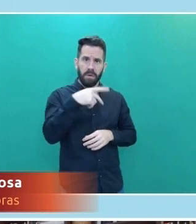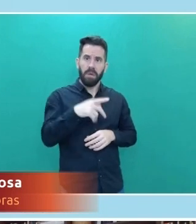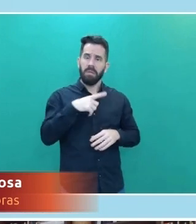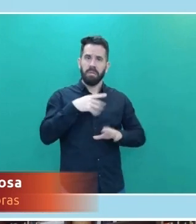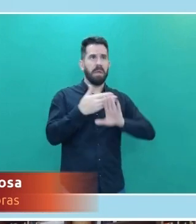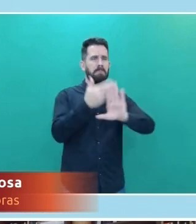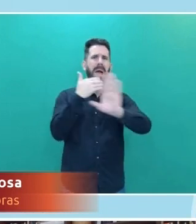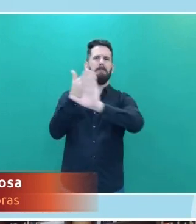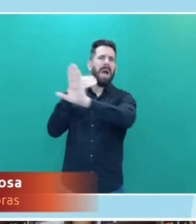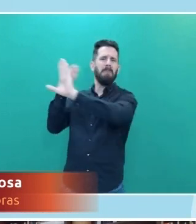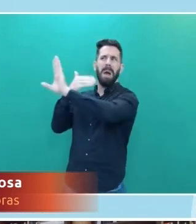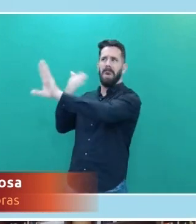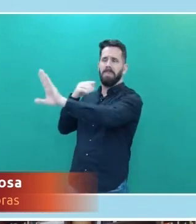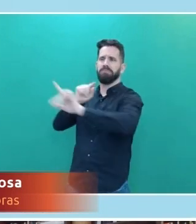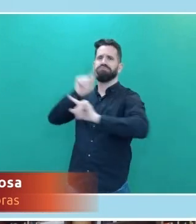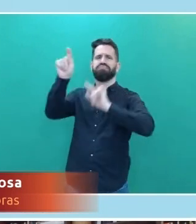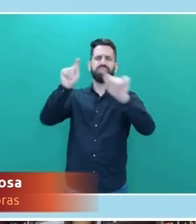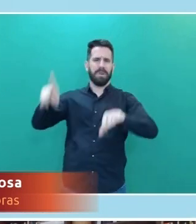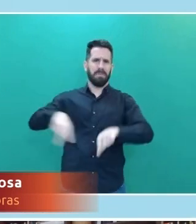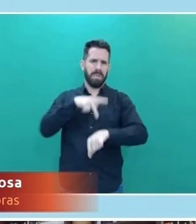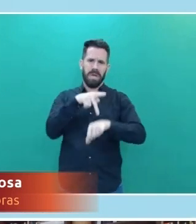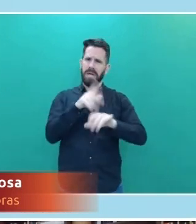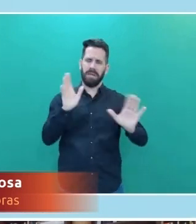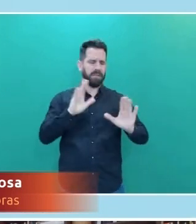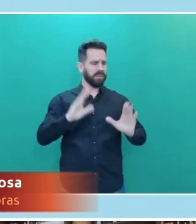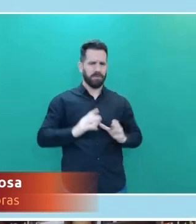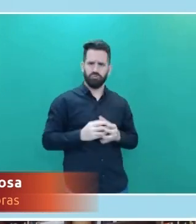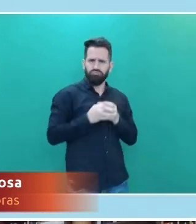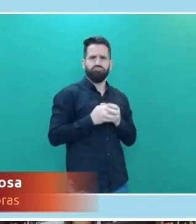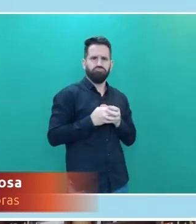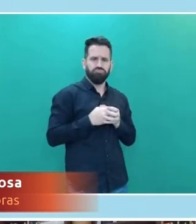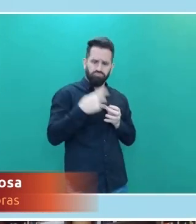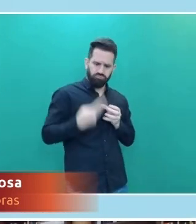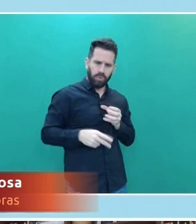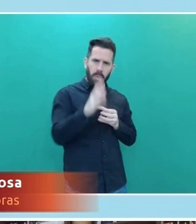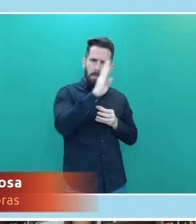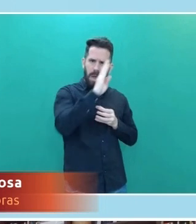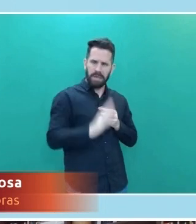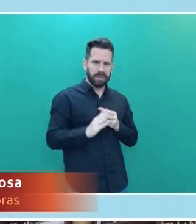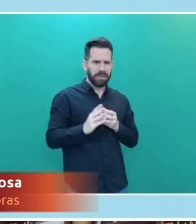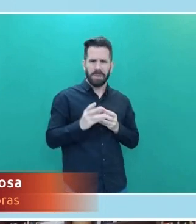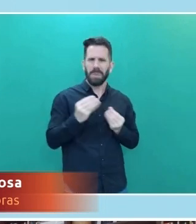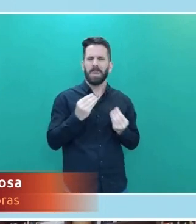dos outros países em relação à política externa do Brasil?